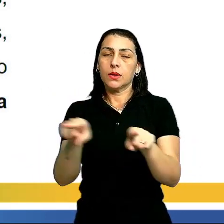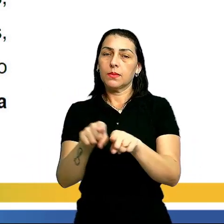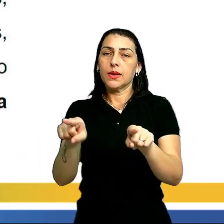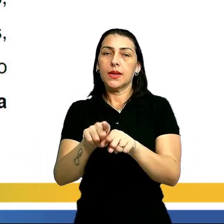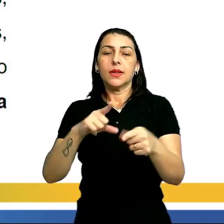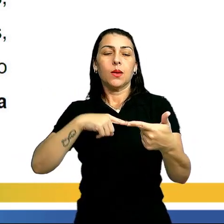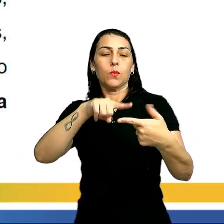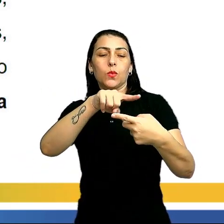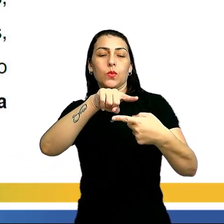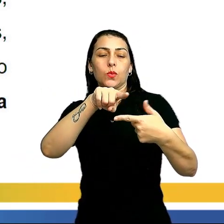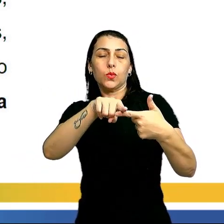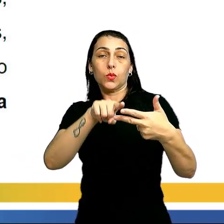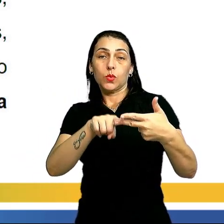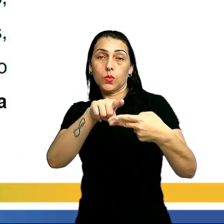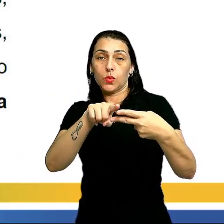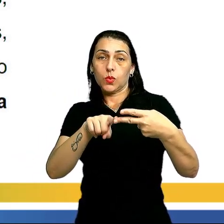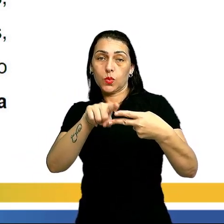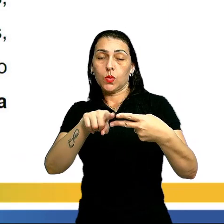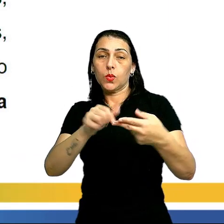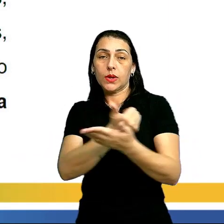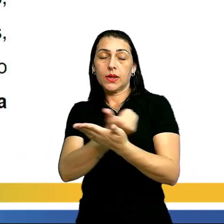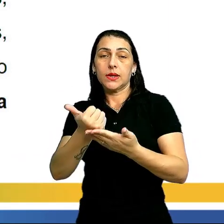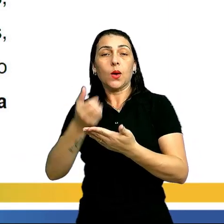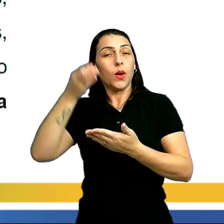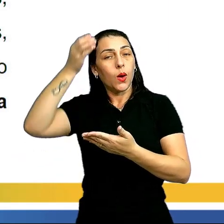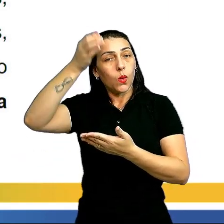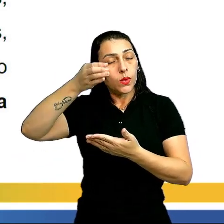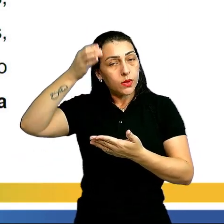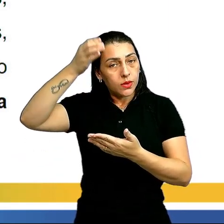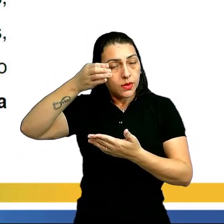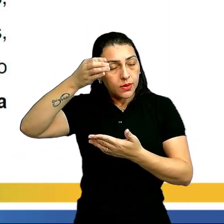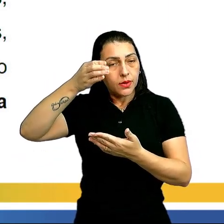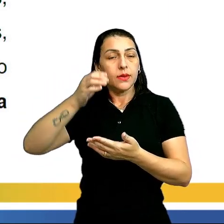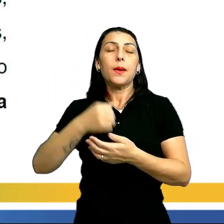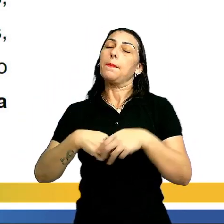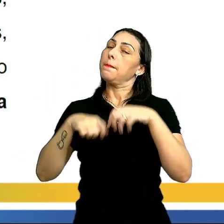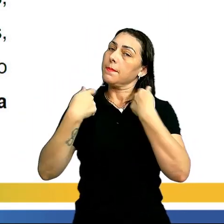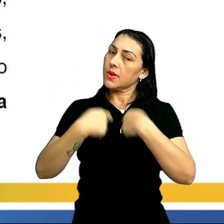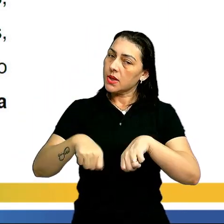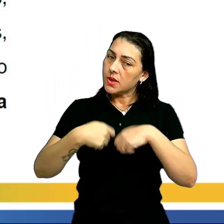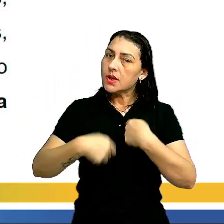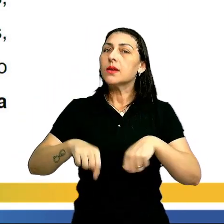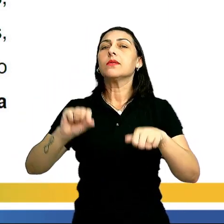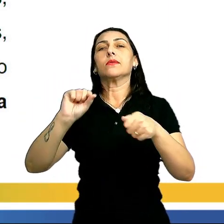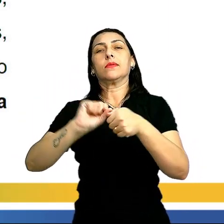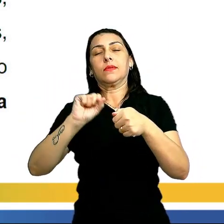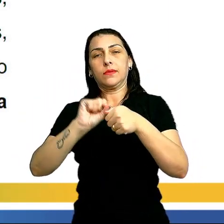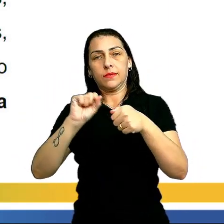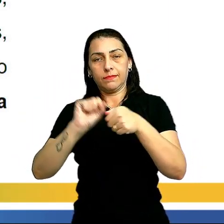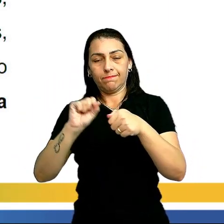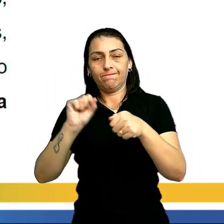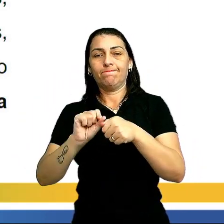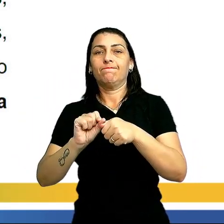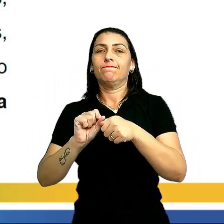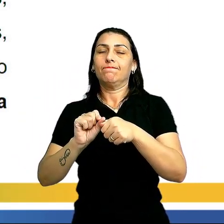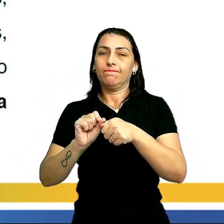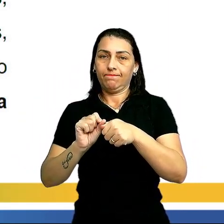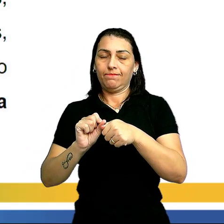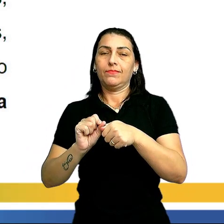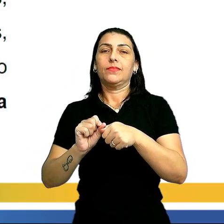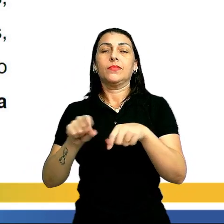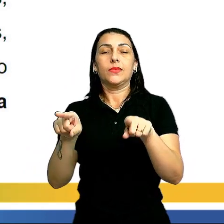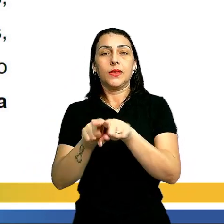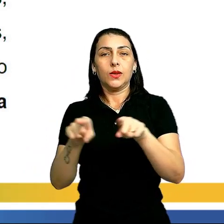temos duas ações dentro do texto, que é a conscientização. E ela precisa ser feita, ela precisa ser difundida